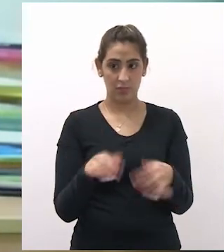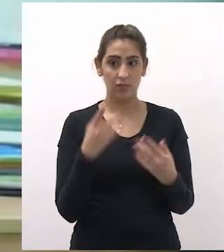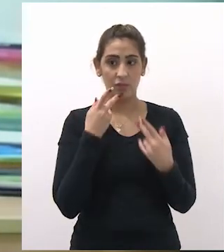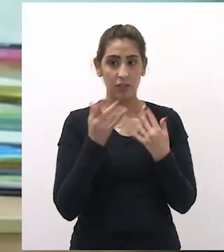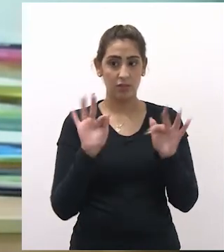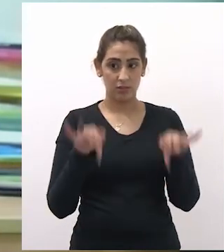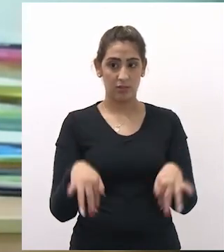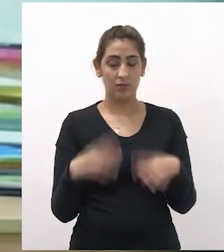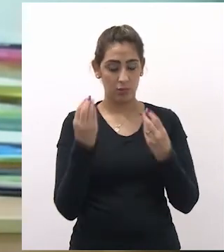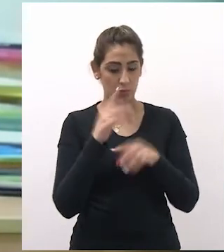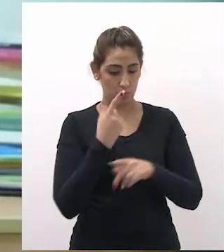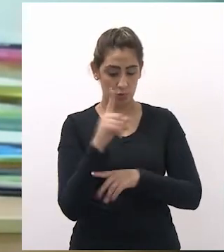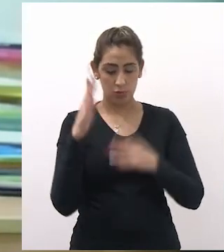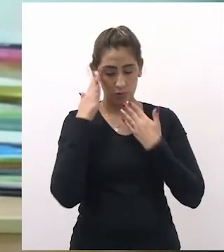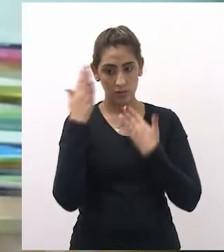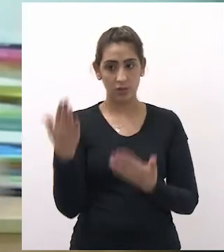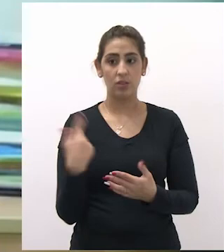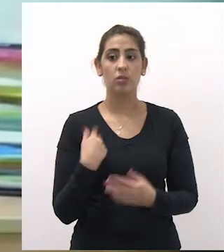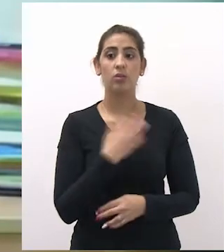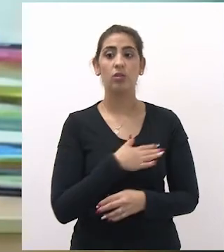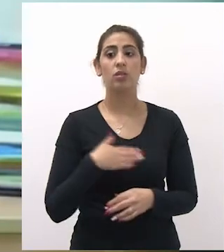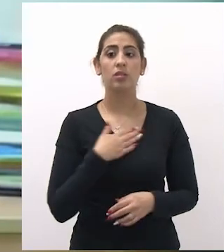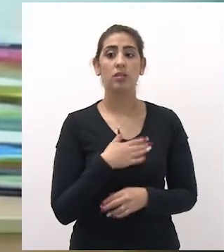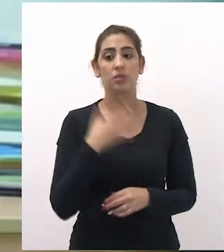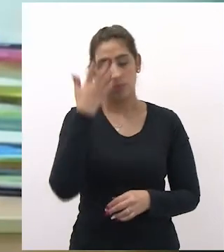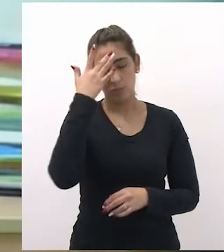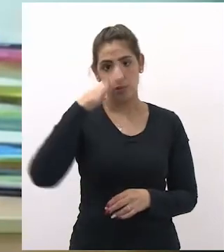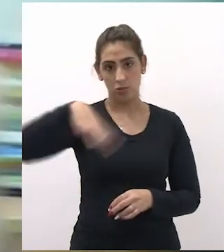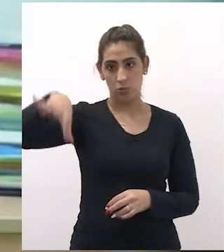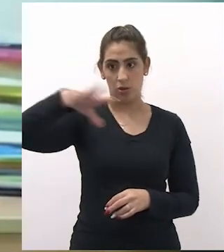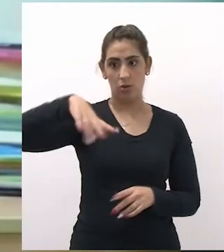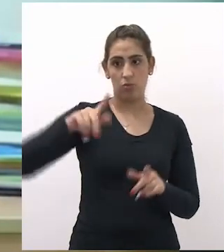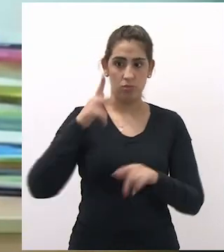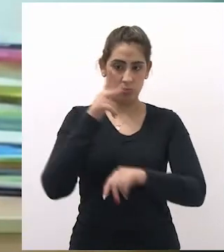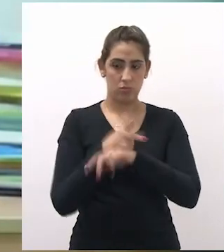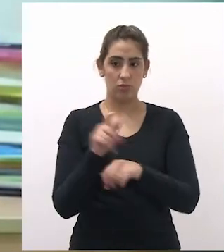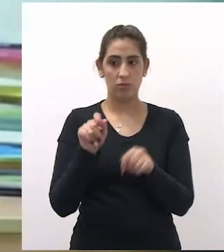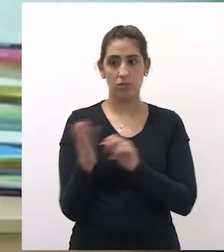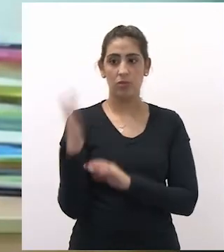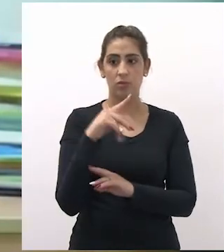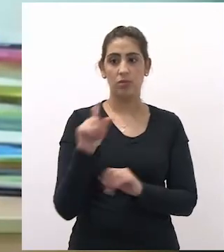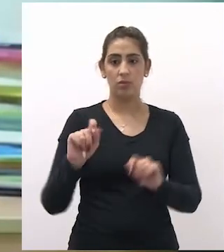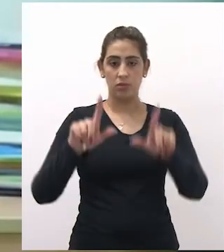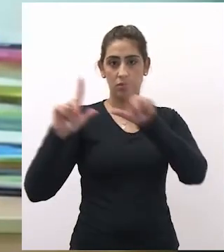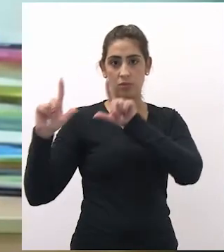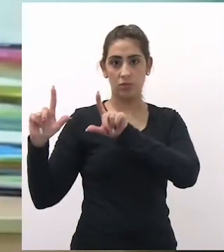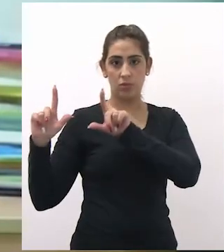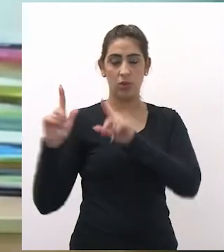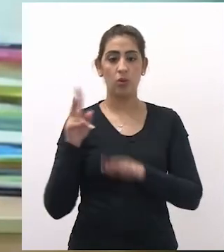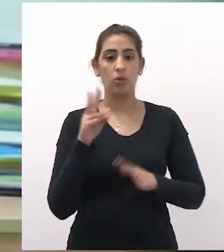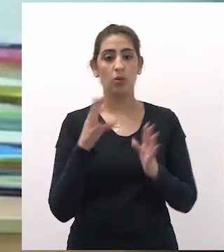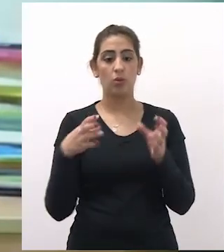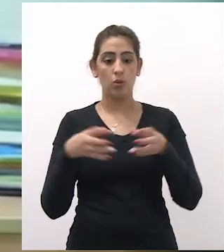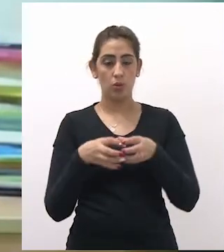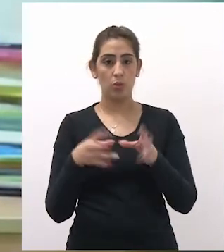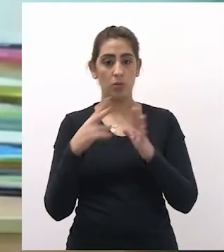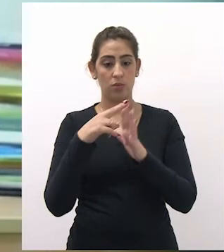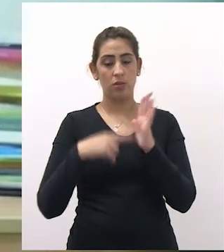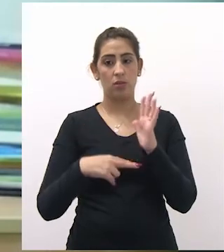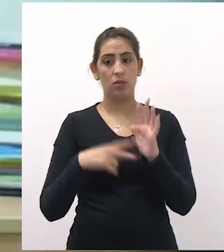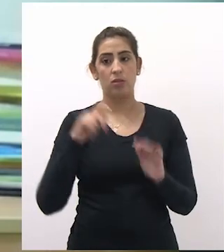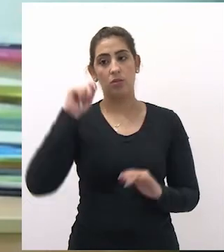os últimos agradecimentos, eu gostaria que a produção trouxesse o PPT do Clube de Leitura Gato Preto, para